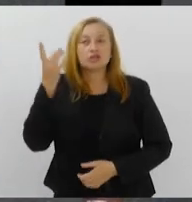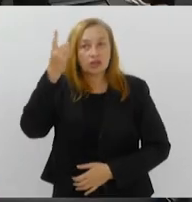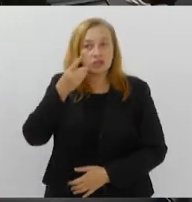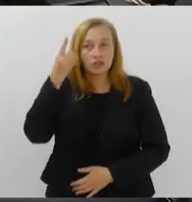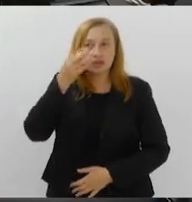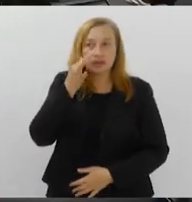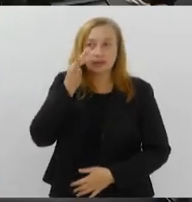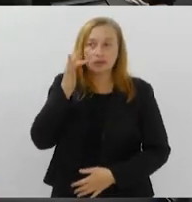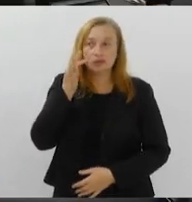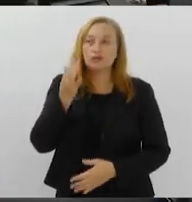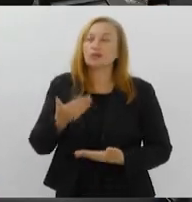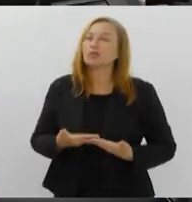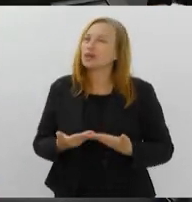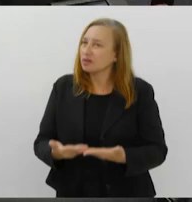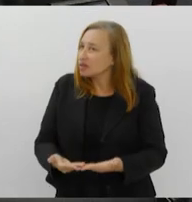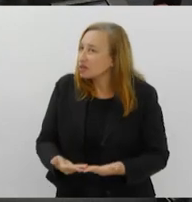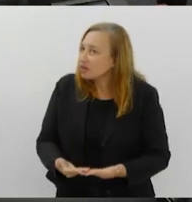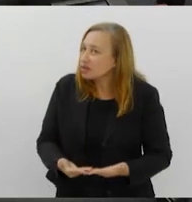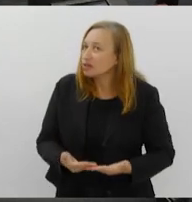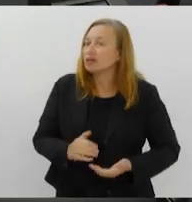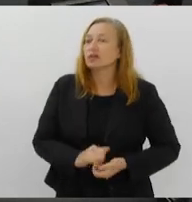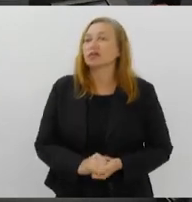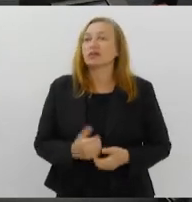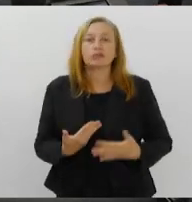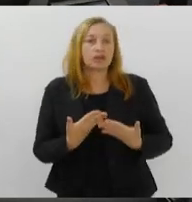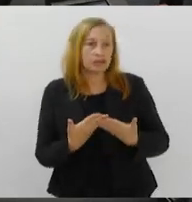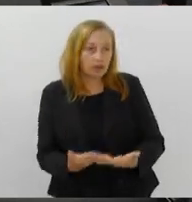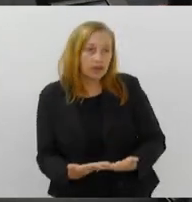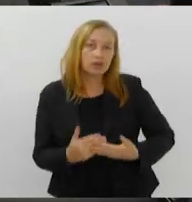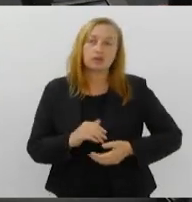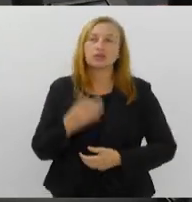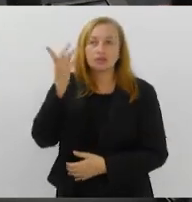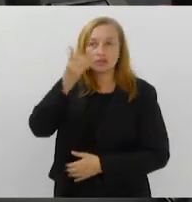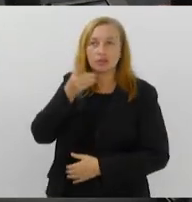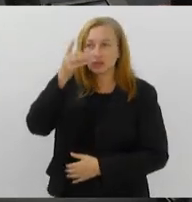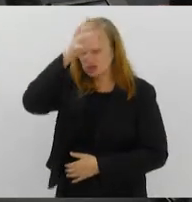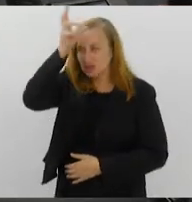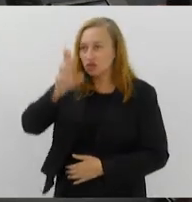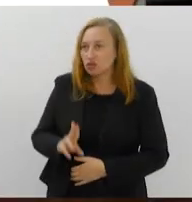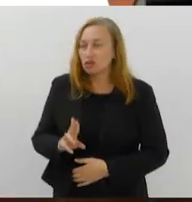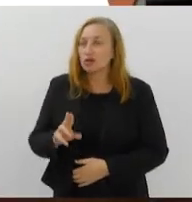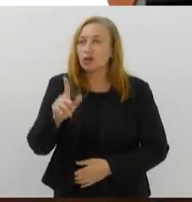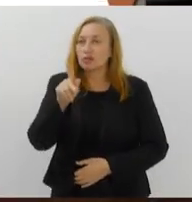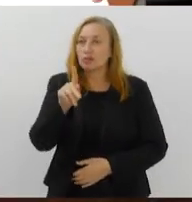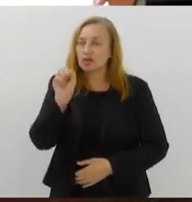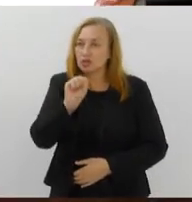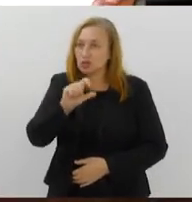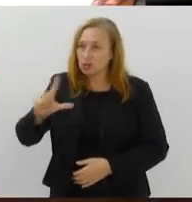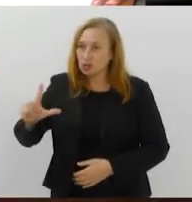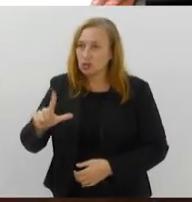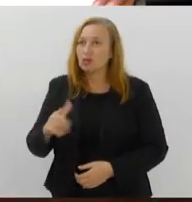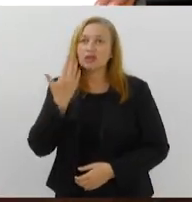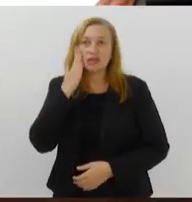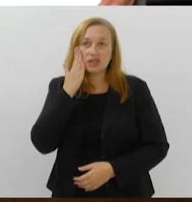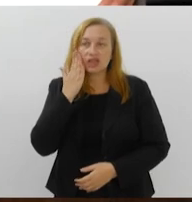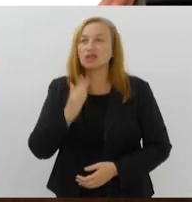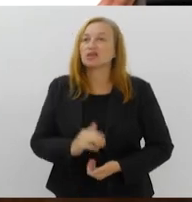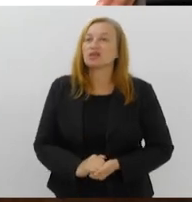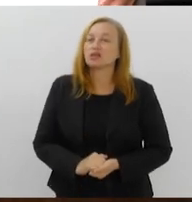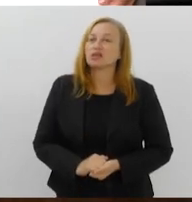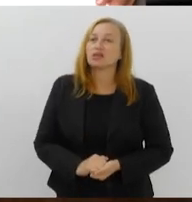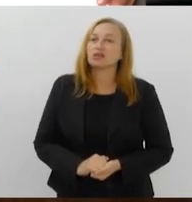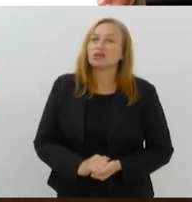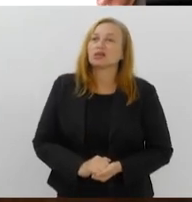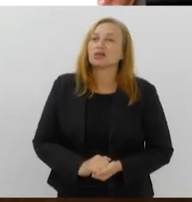Flávio Serafim, é para encaminhar? Para encaminhar, deputado Tiaju. É, a bancada do PSOL entende que os